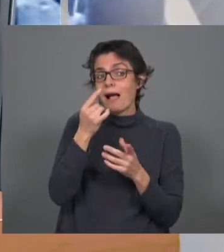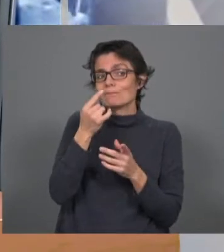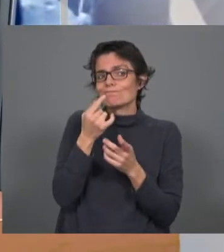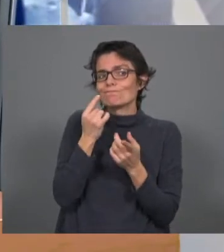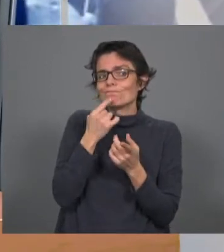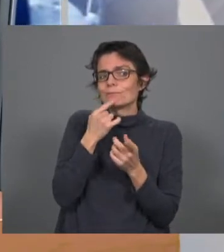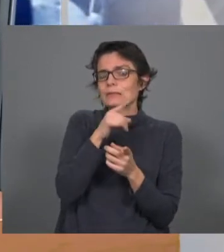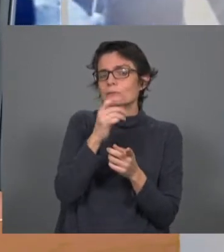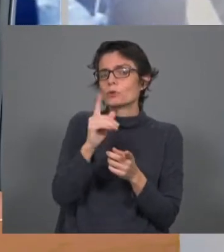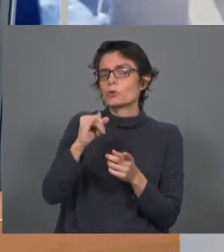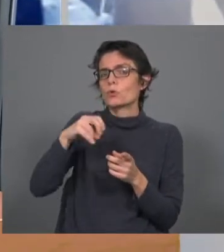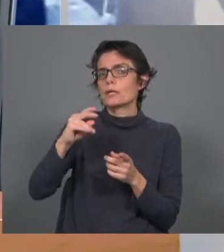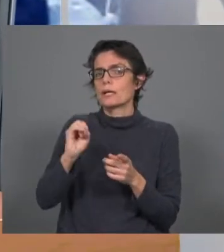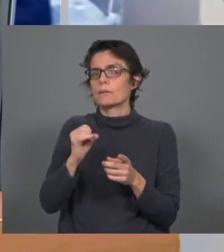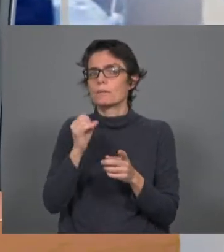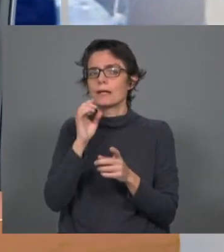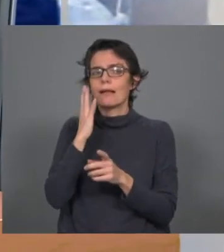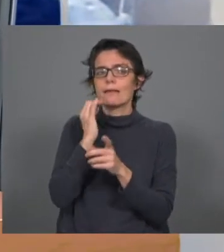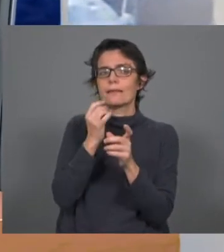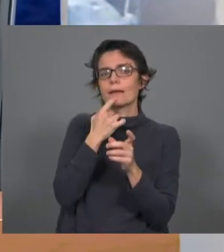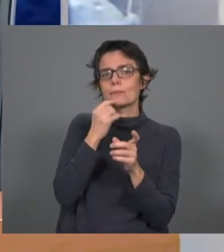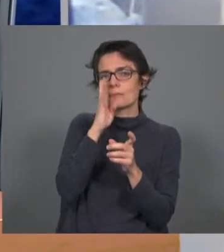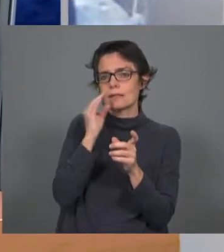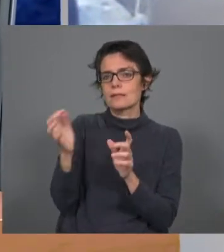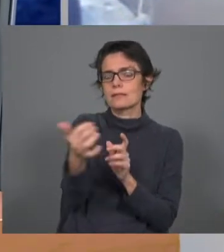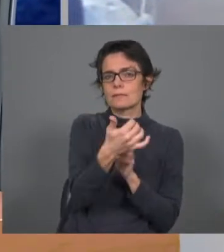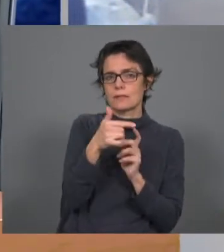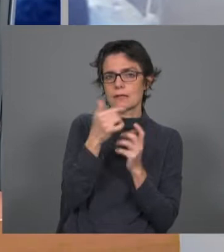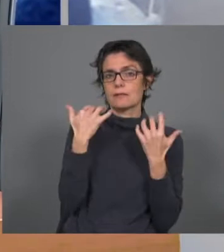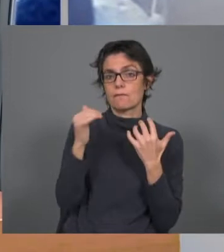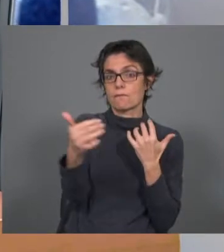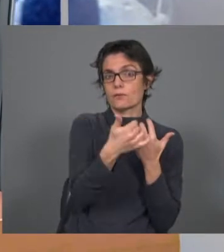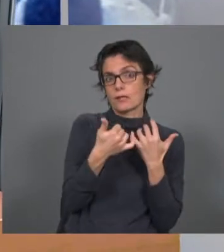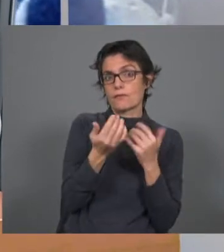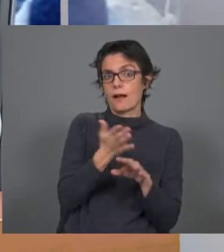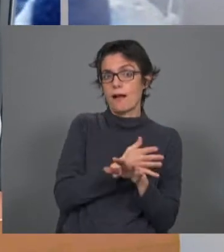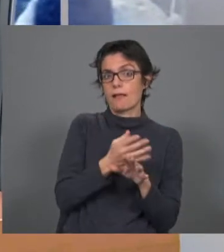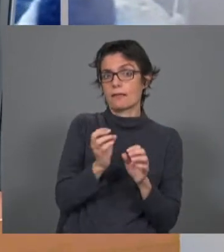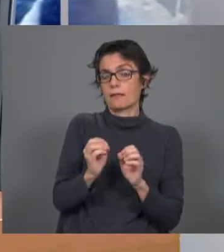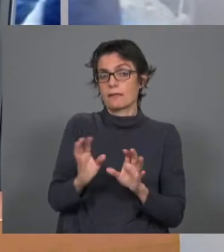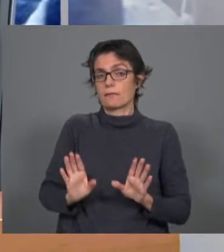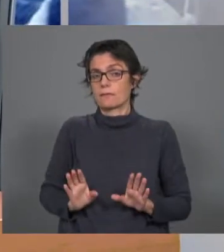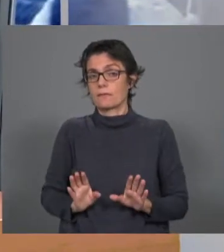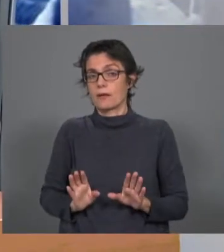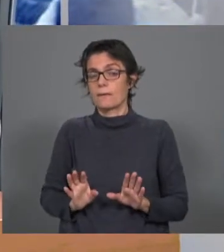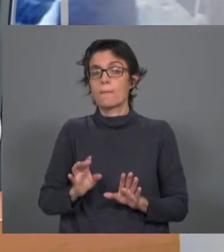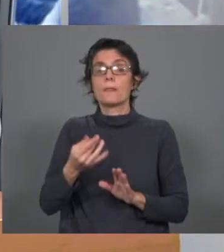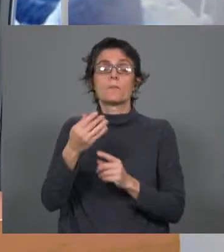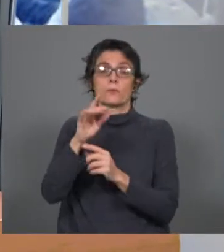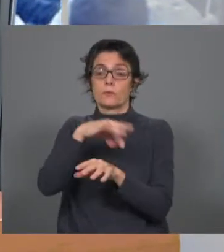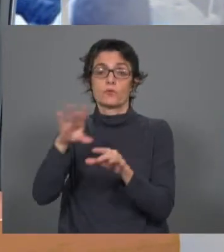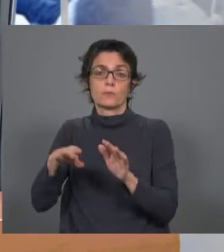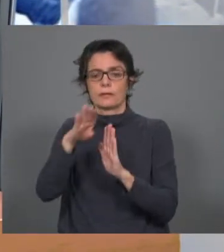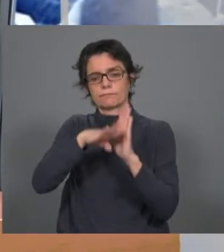fez aquilo que em muitos hospitais foi feito, que foi preparar listas, contactar